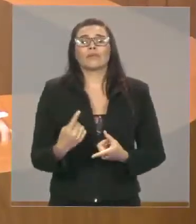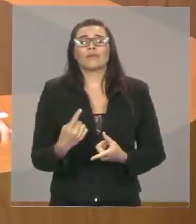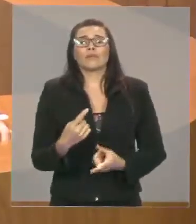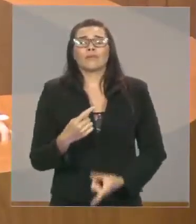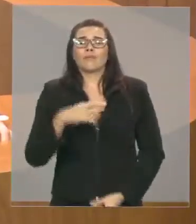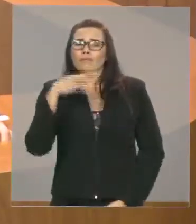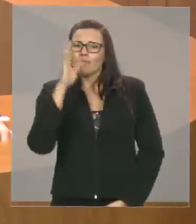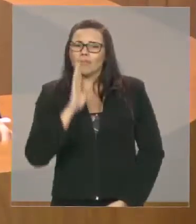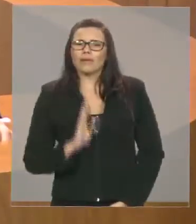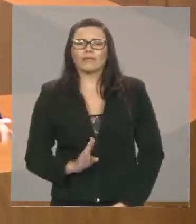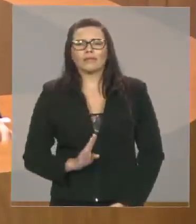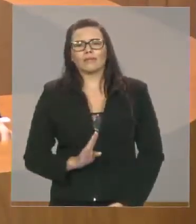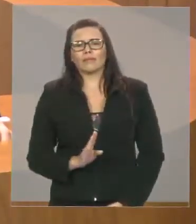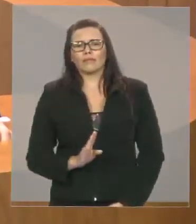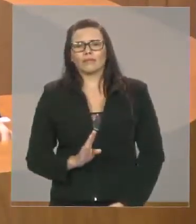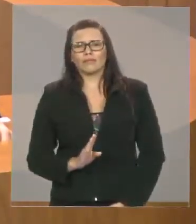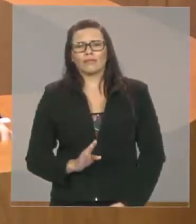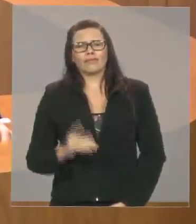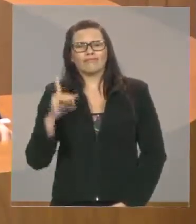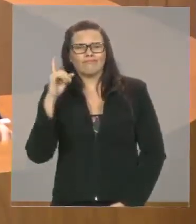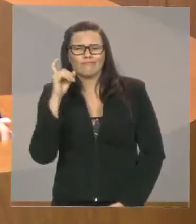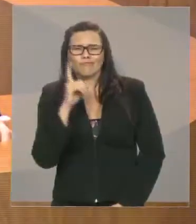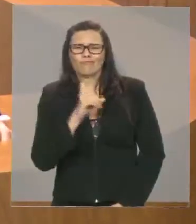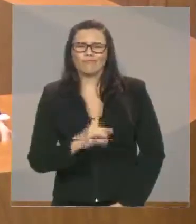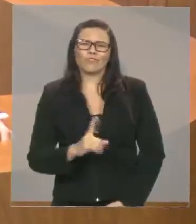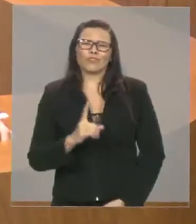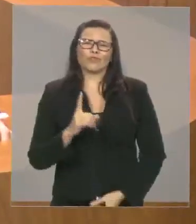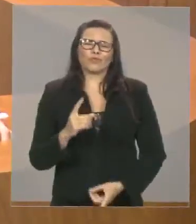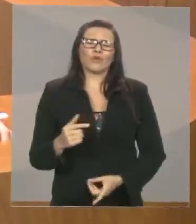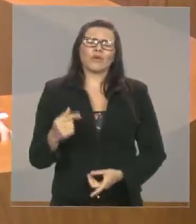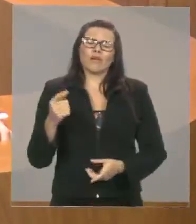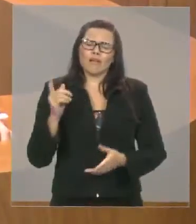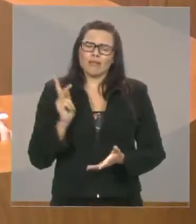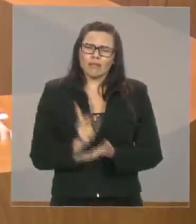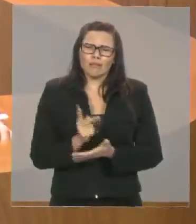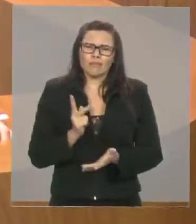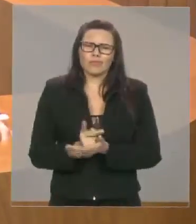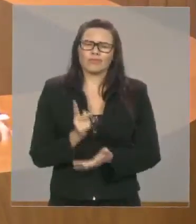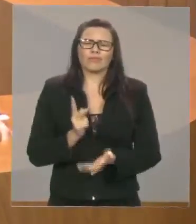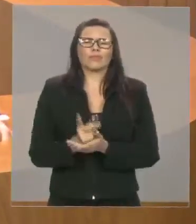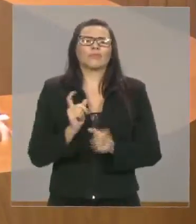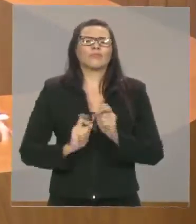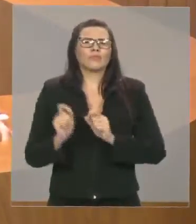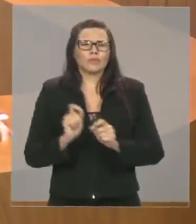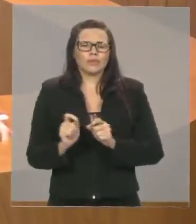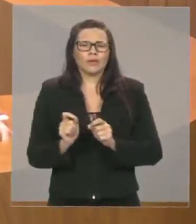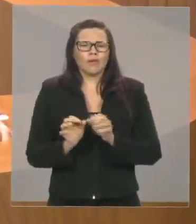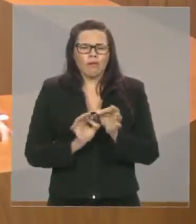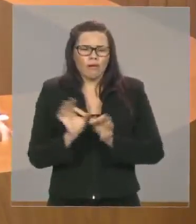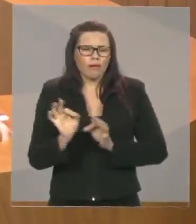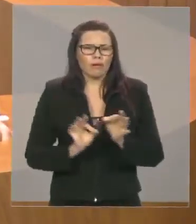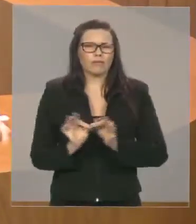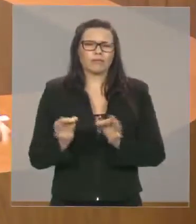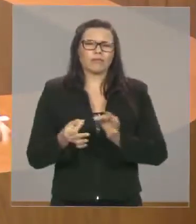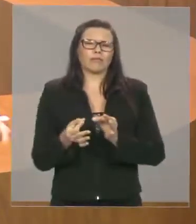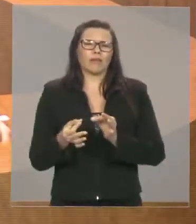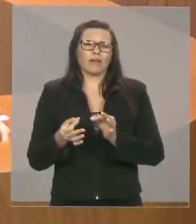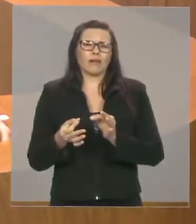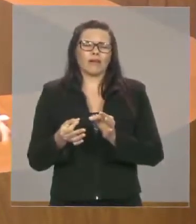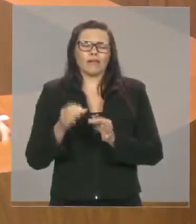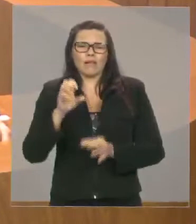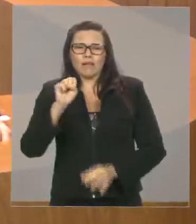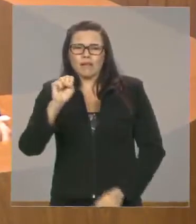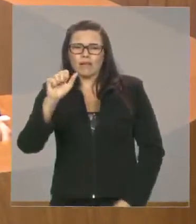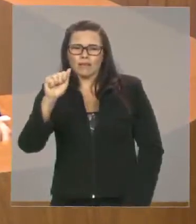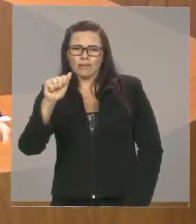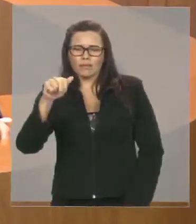básico, não consegue fazer um saneamento de qualidade para toda a nossa população. Faz as contas